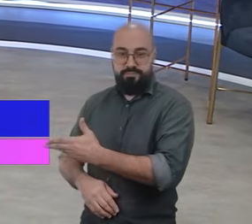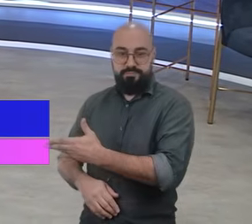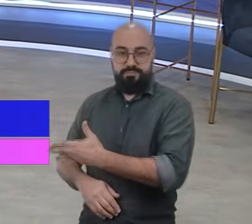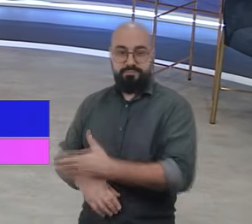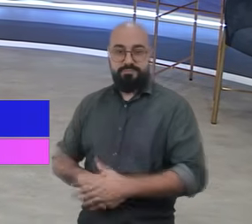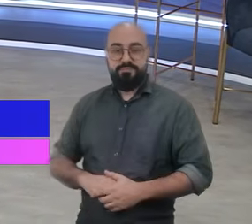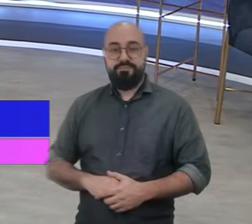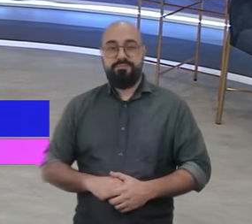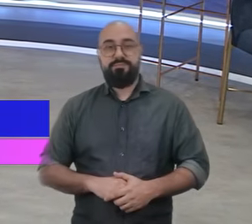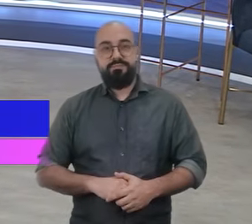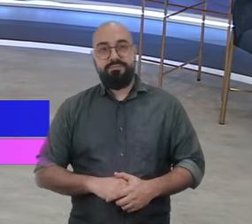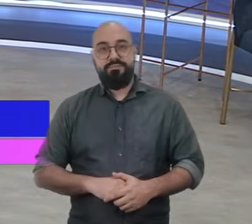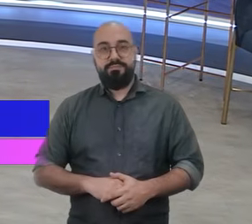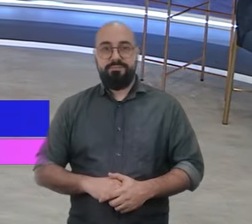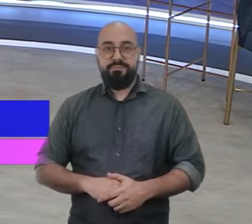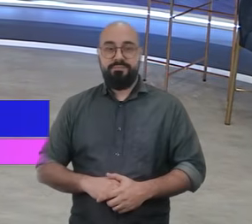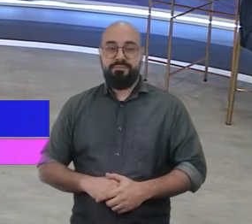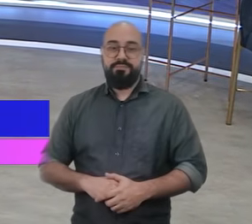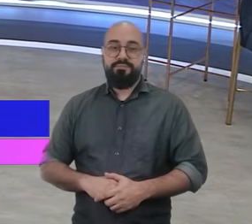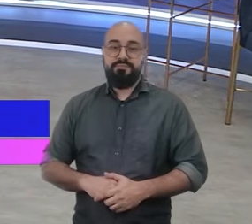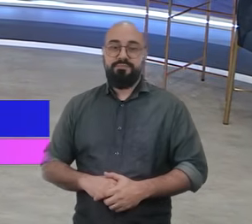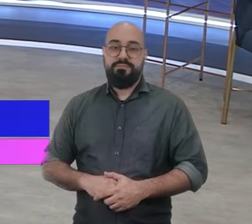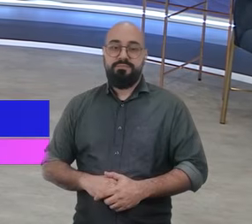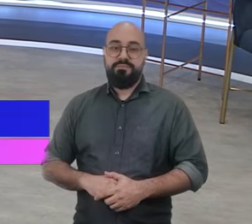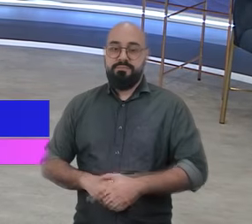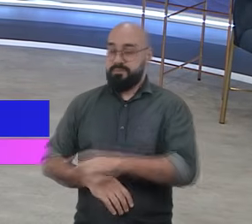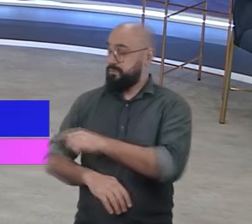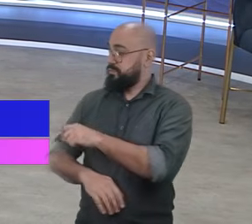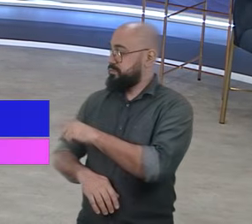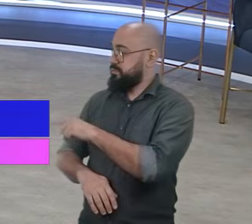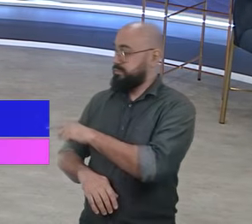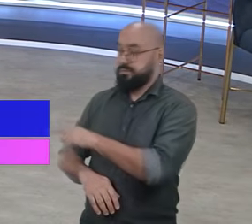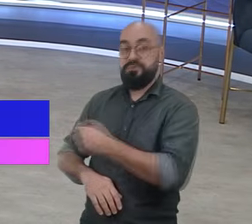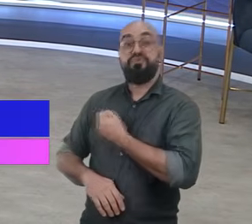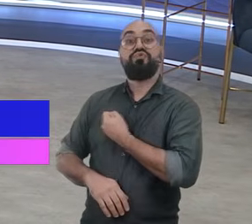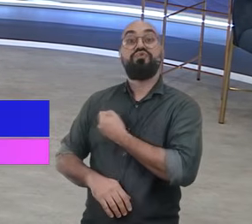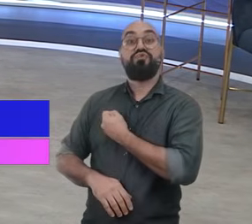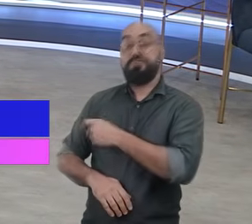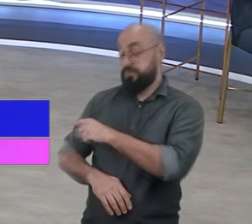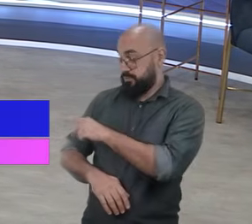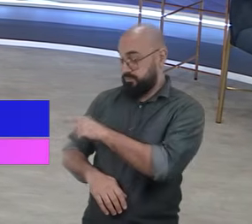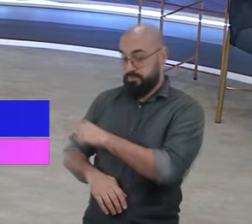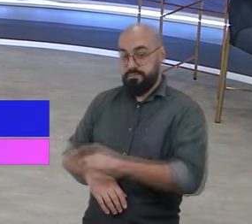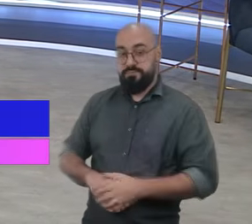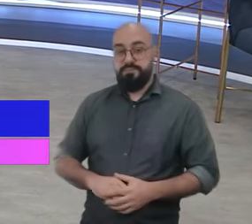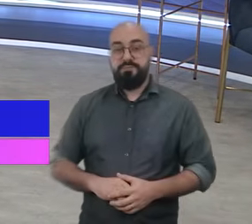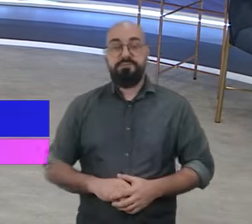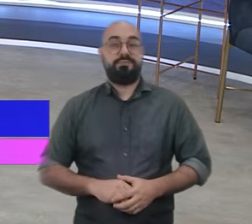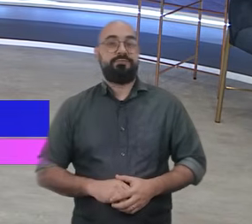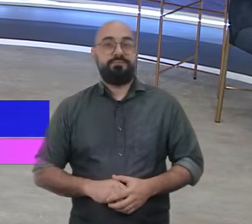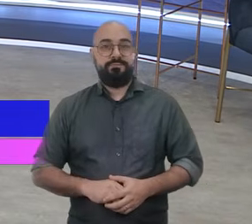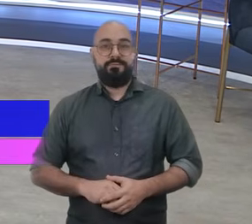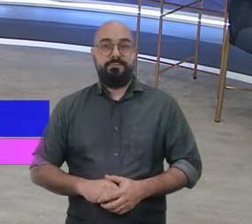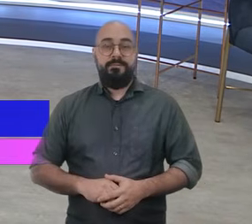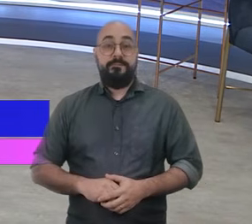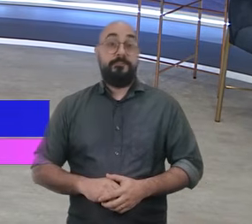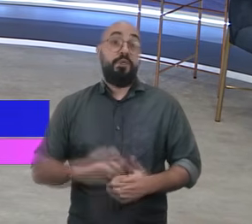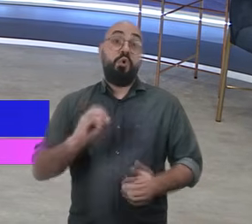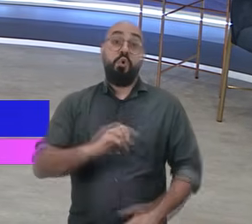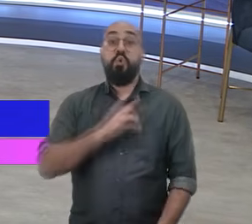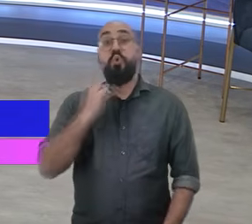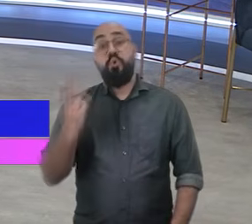4449. Eu vou repetir, 12 982 44 4449. O número está aparecendo aqui embaixo na